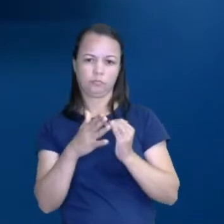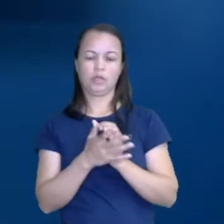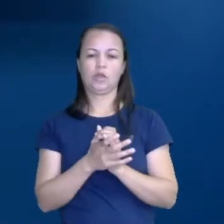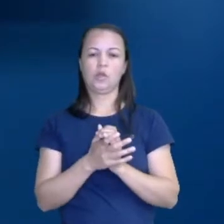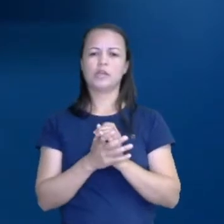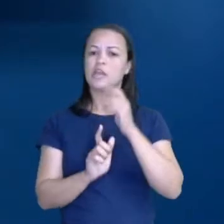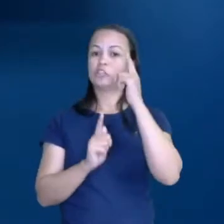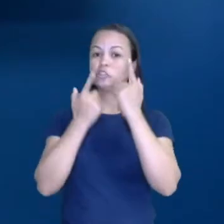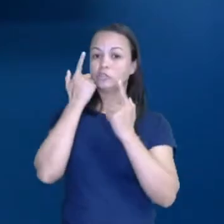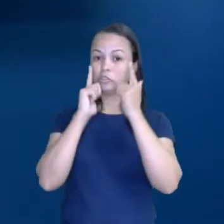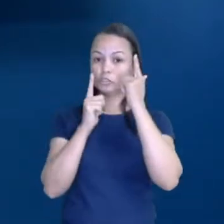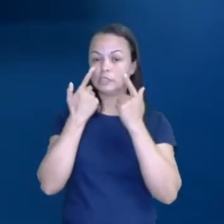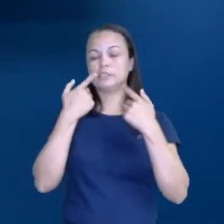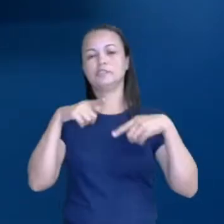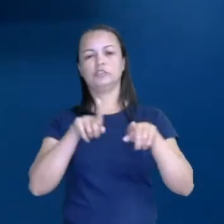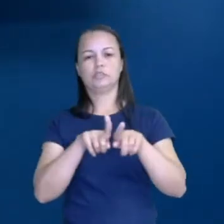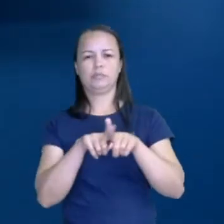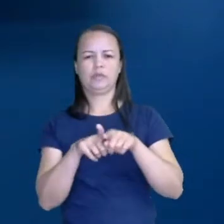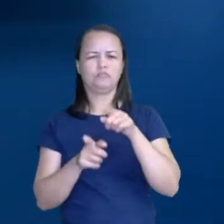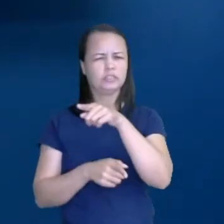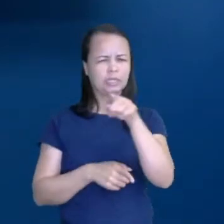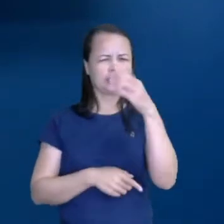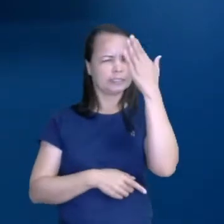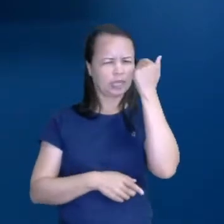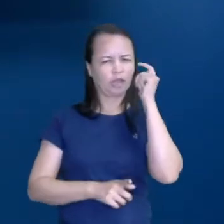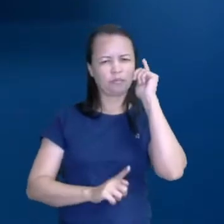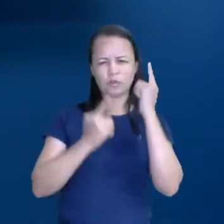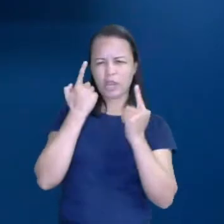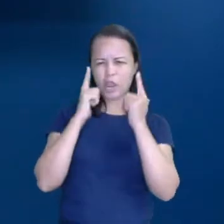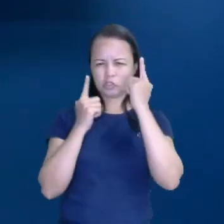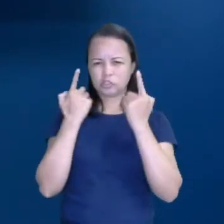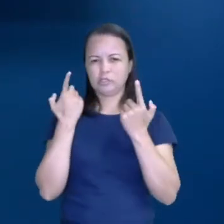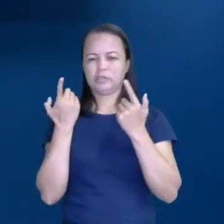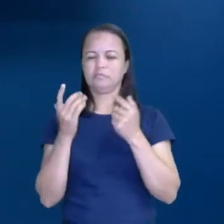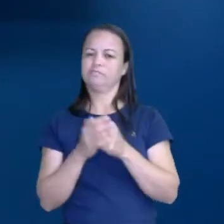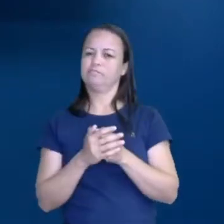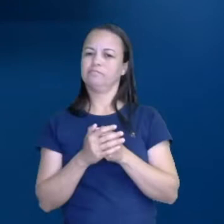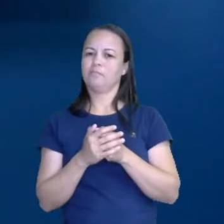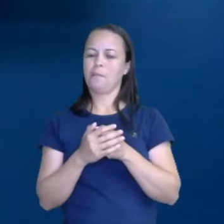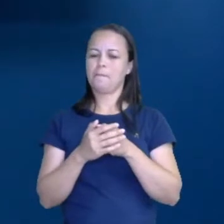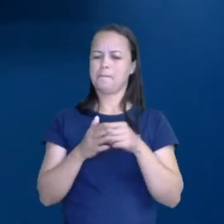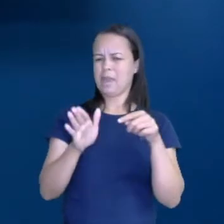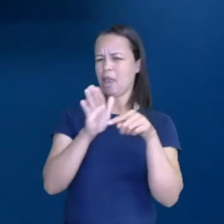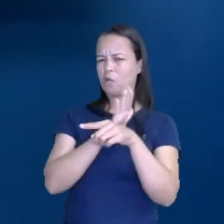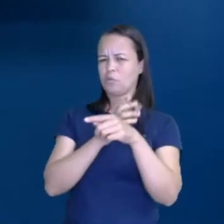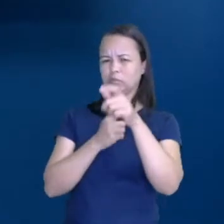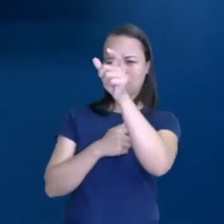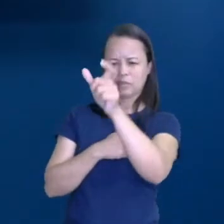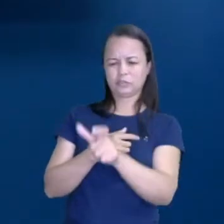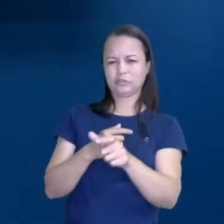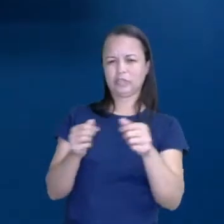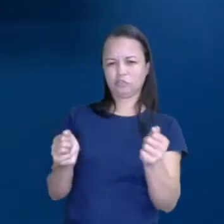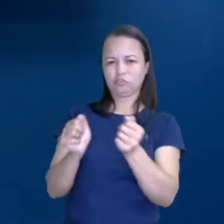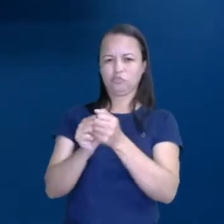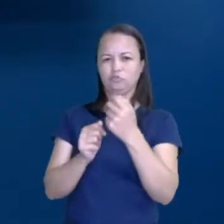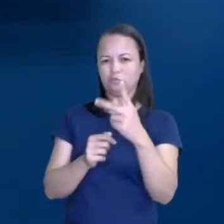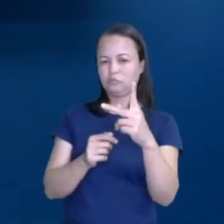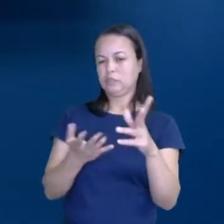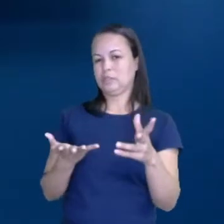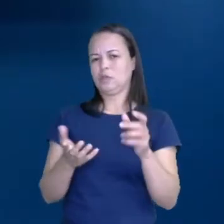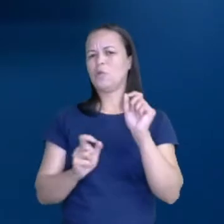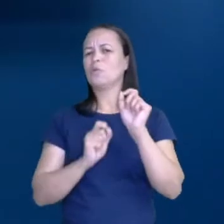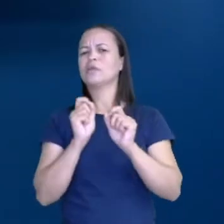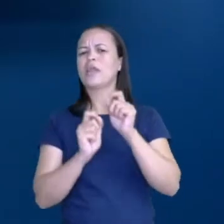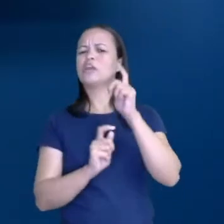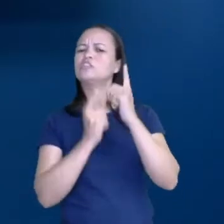as gírias. Alguém sabe o que é gíria? Pergunta para aí, se tiver alguém aí do seu lado. O que é uma gíria?